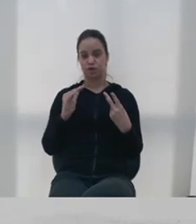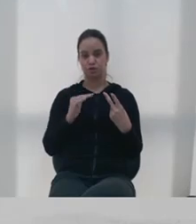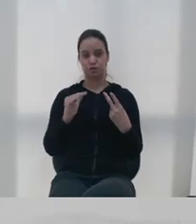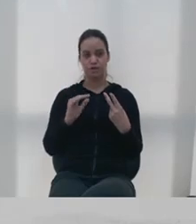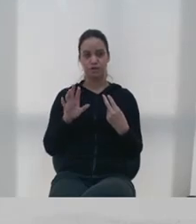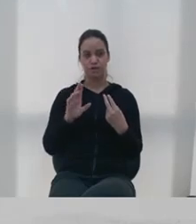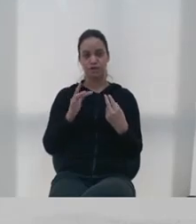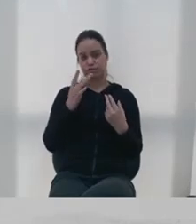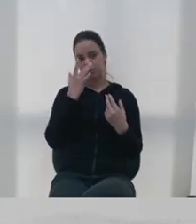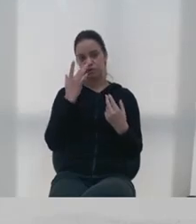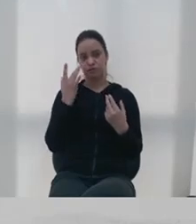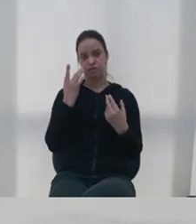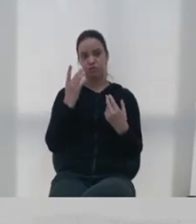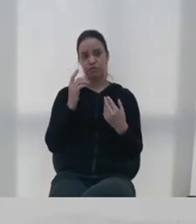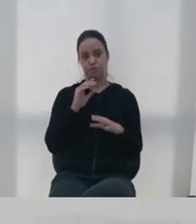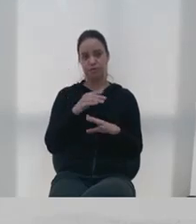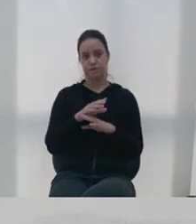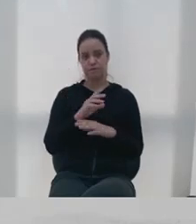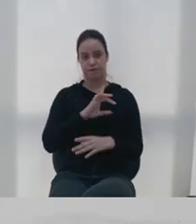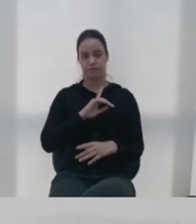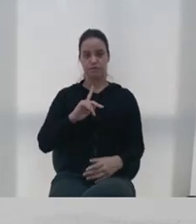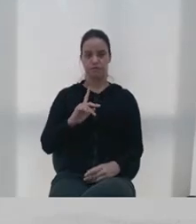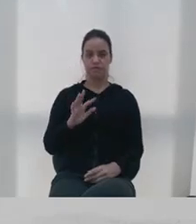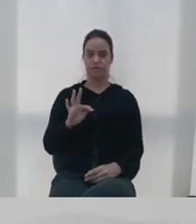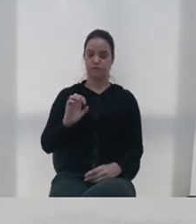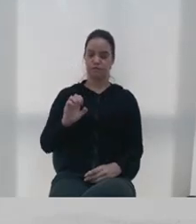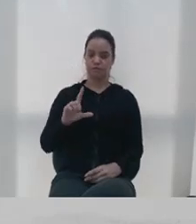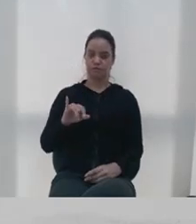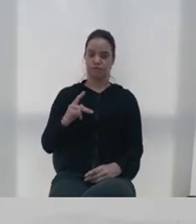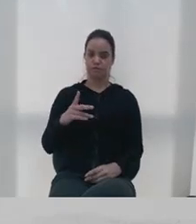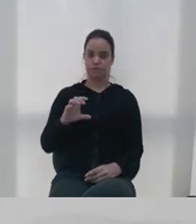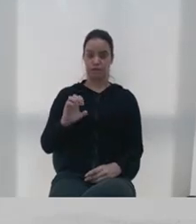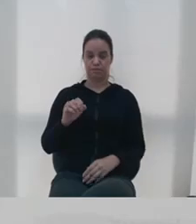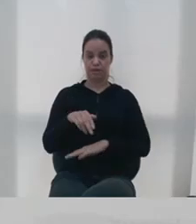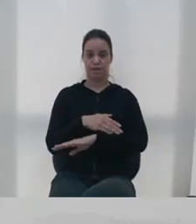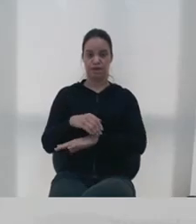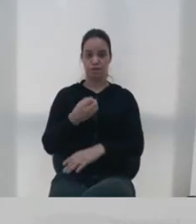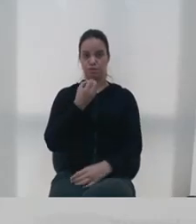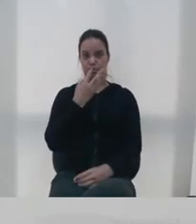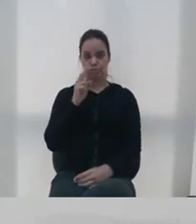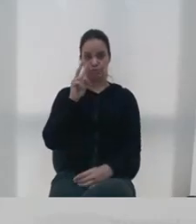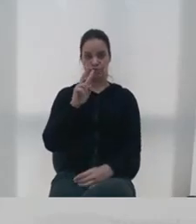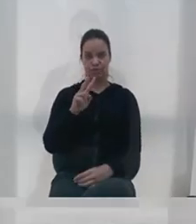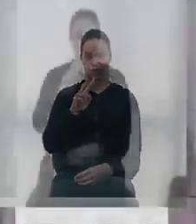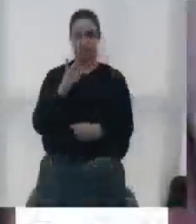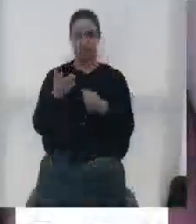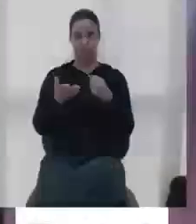Defensoria Pública, Luiz Cornélio da Silva, na Rua Boa Vista, 200, primeiro andar.